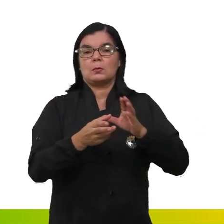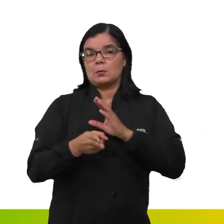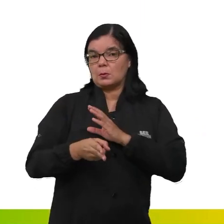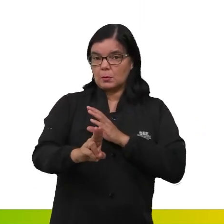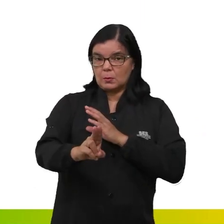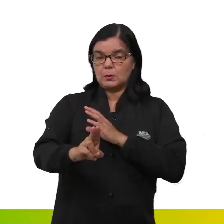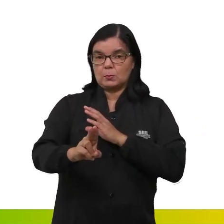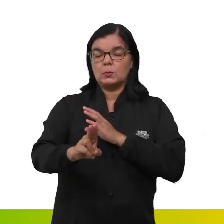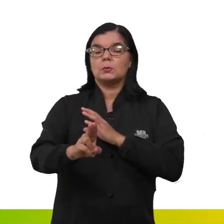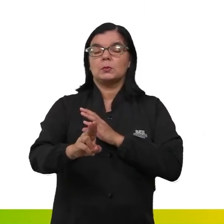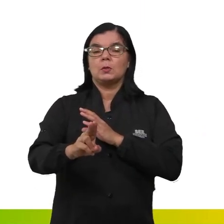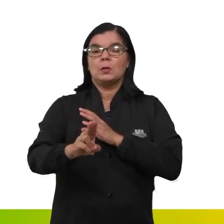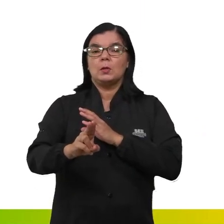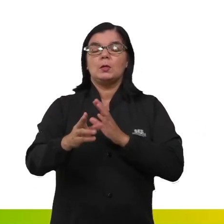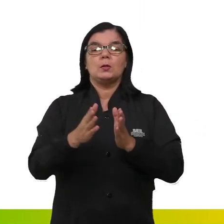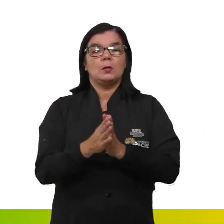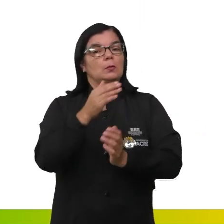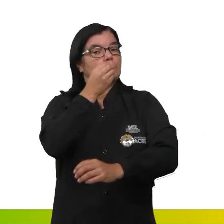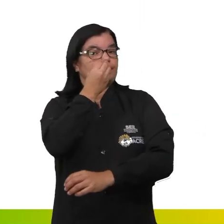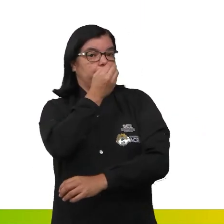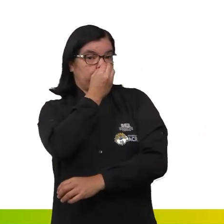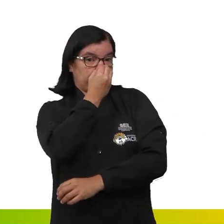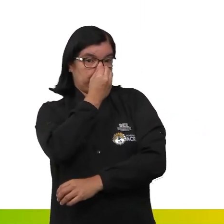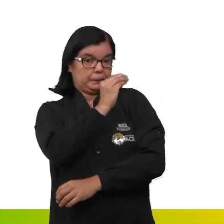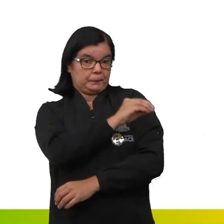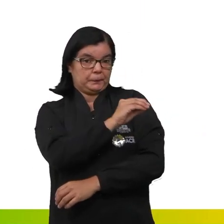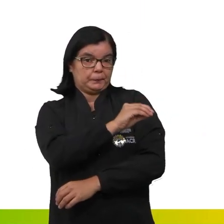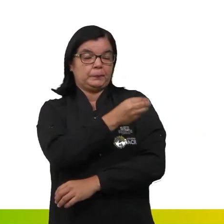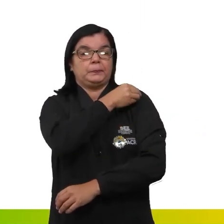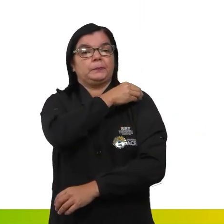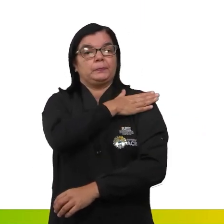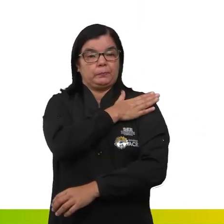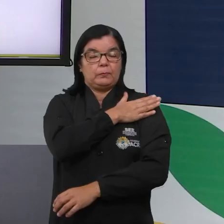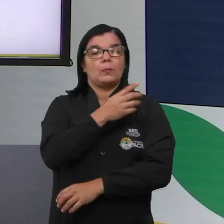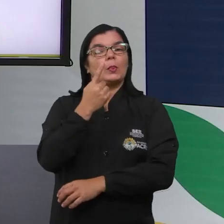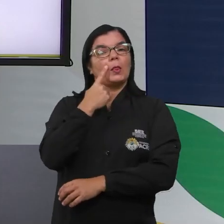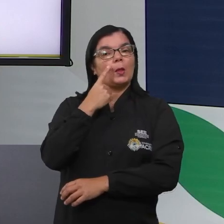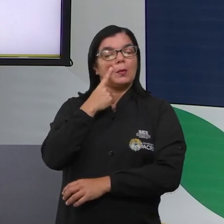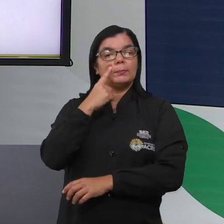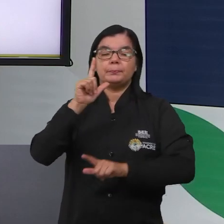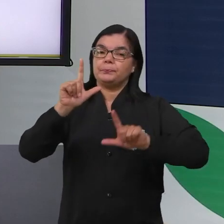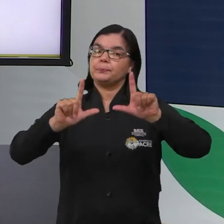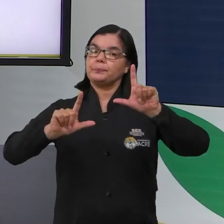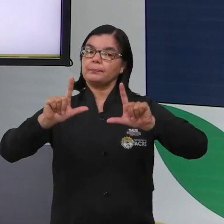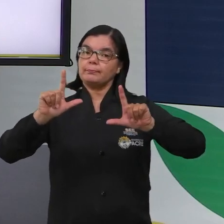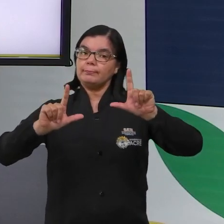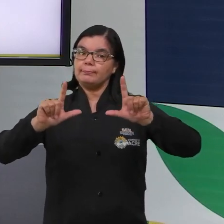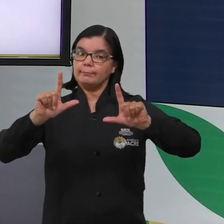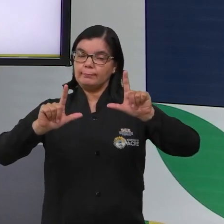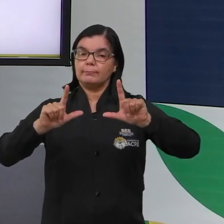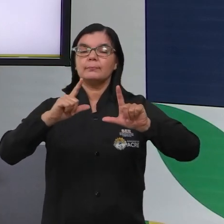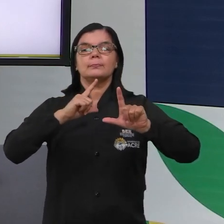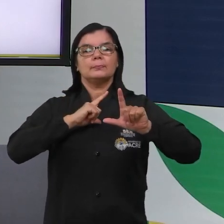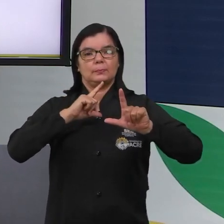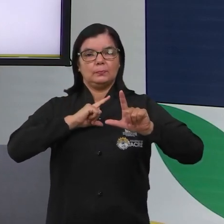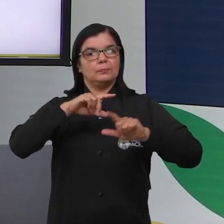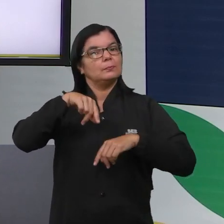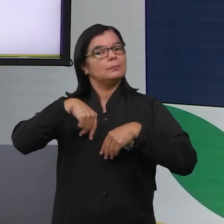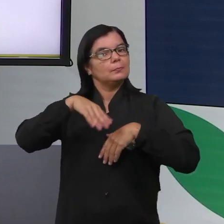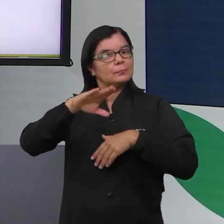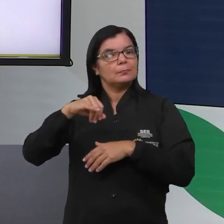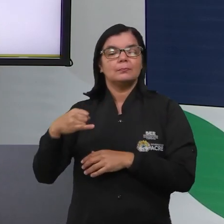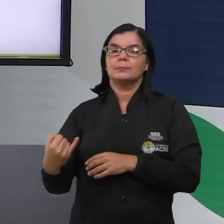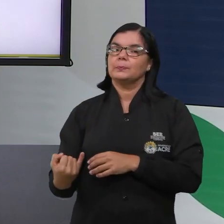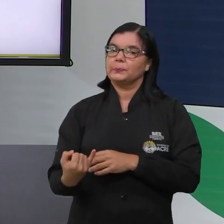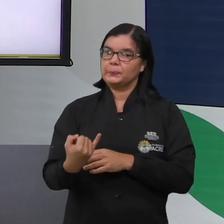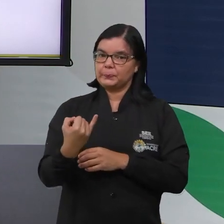perpetuando estereótipos e preconceitos. Basta a gente olhar a nossa mídia televisiva. Ela dá mais